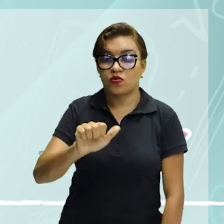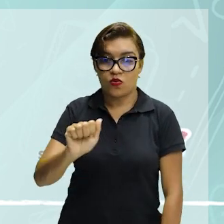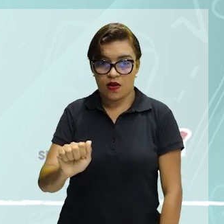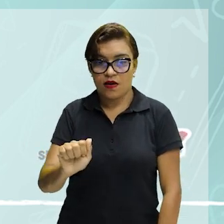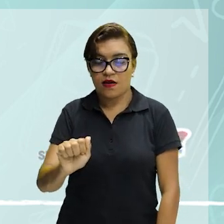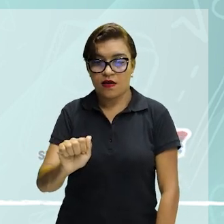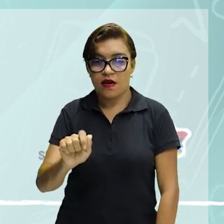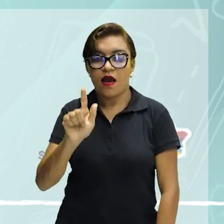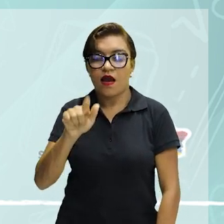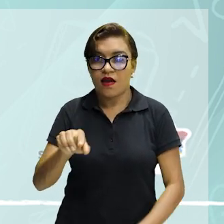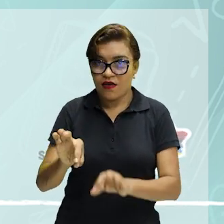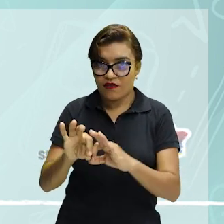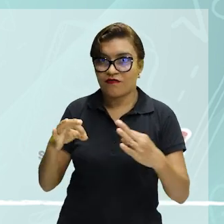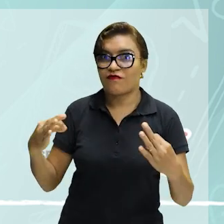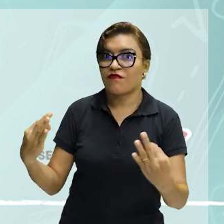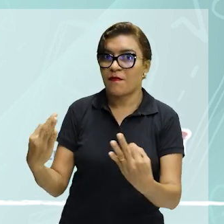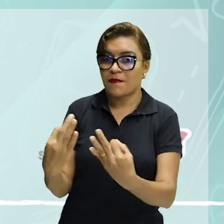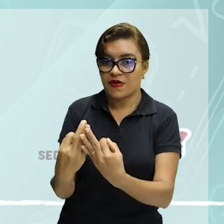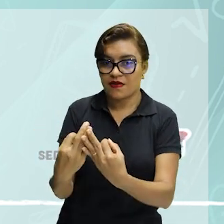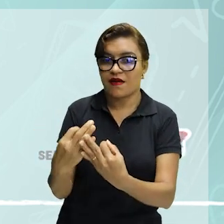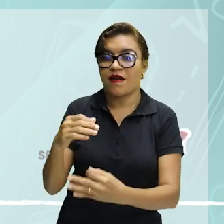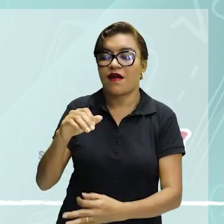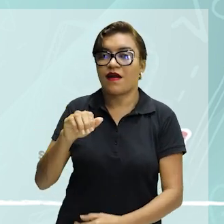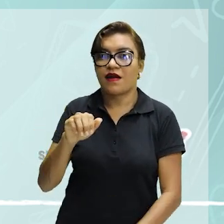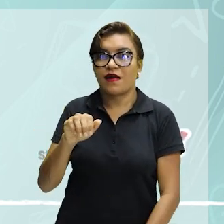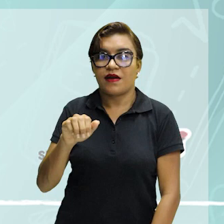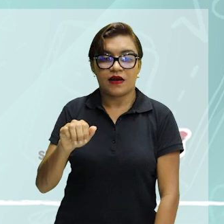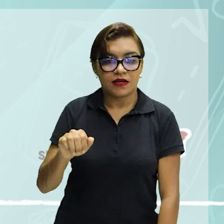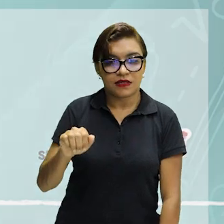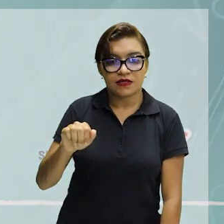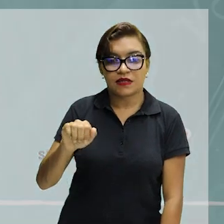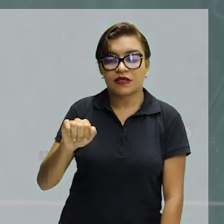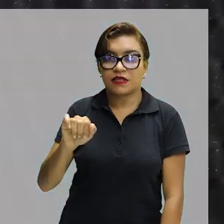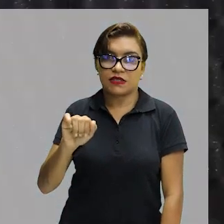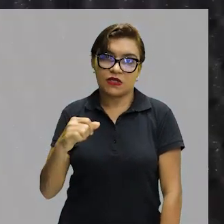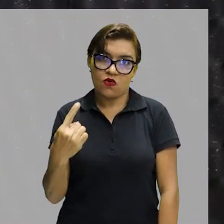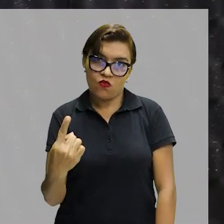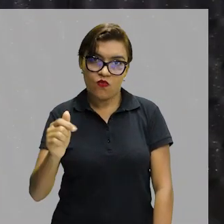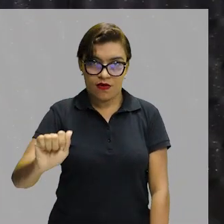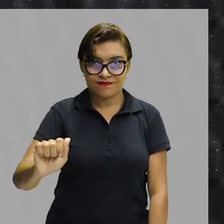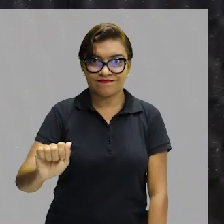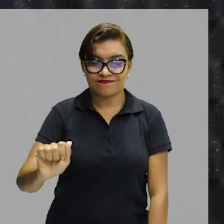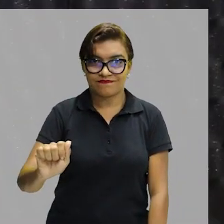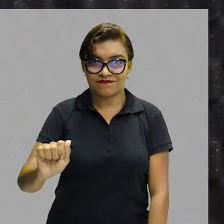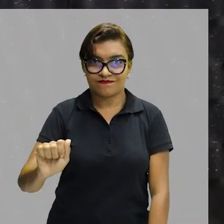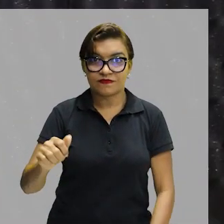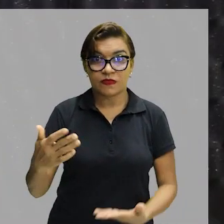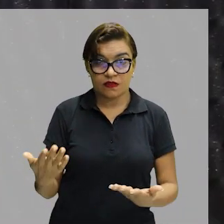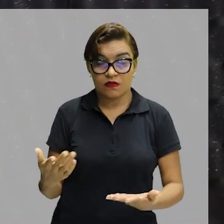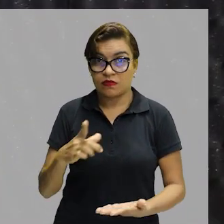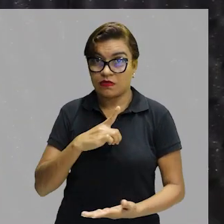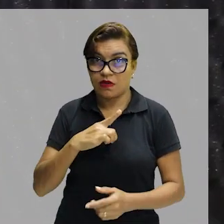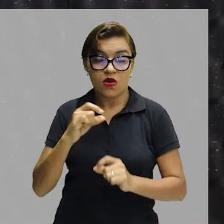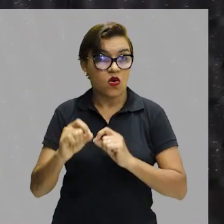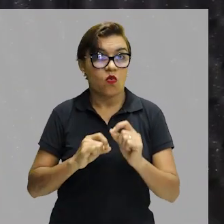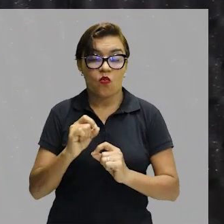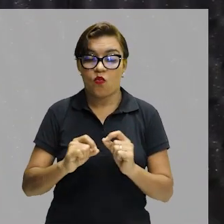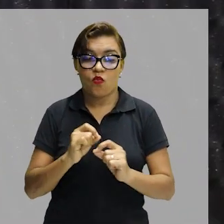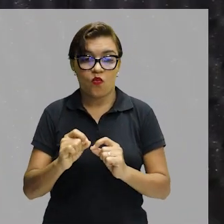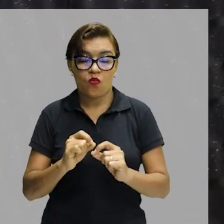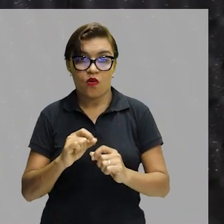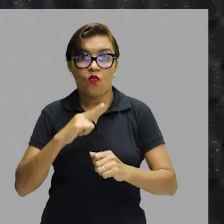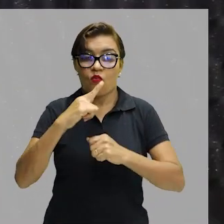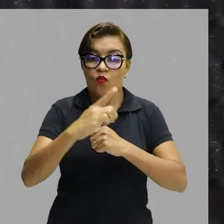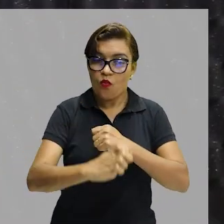coluna vertical da tabela periódica, certo? Então, terminou a família 8A, o elétron seguinte,